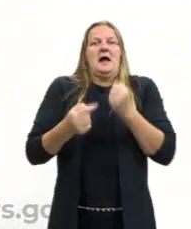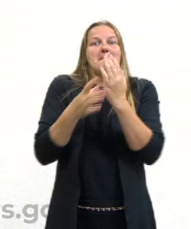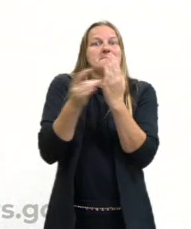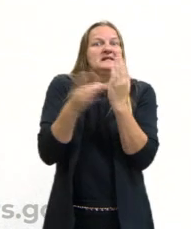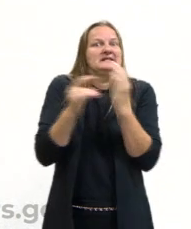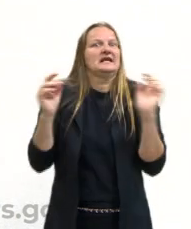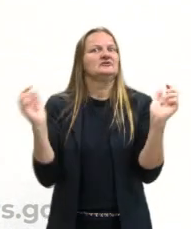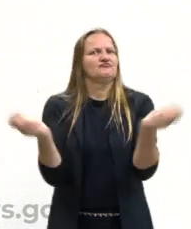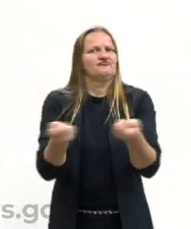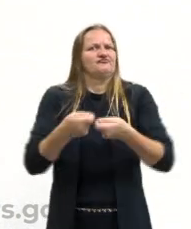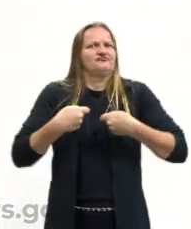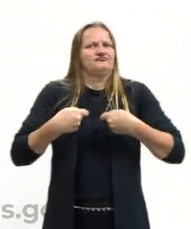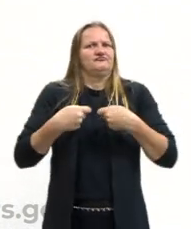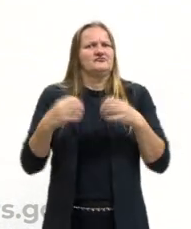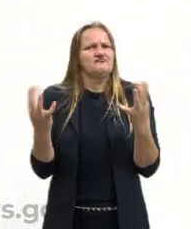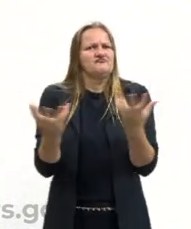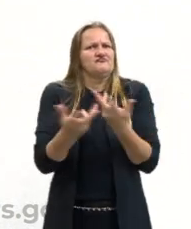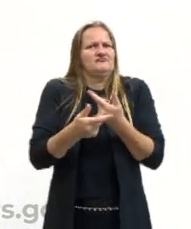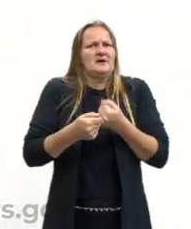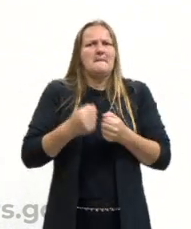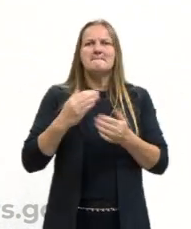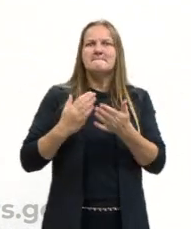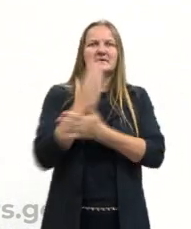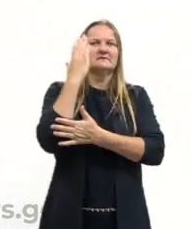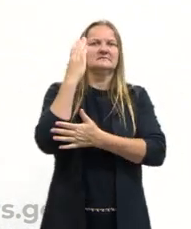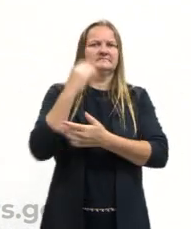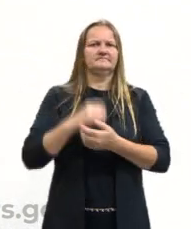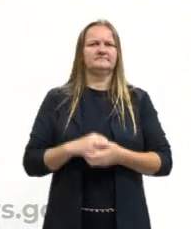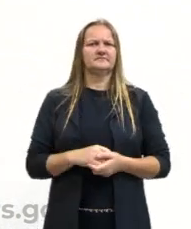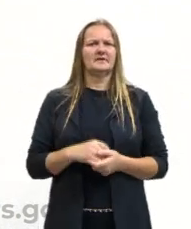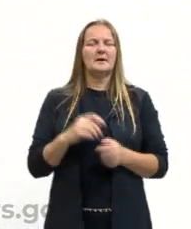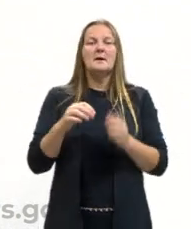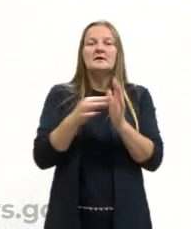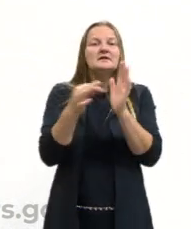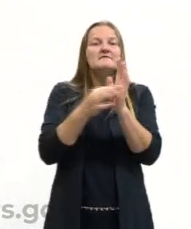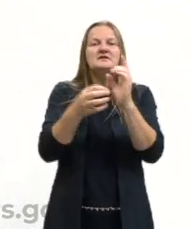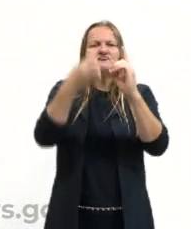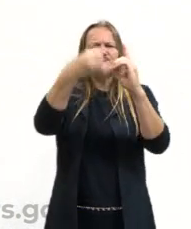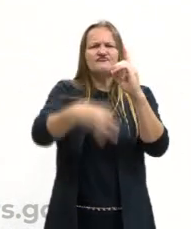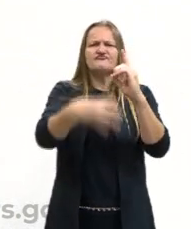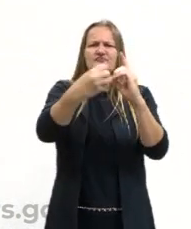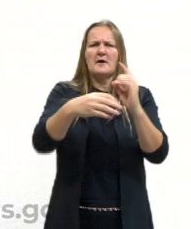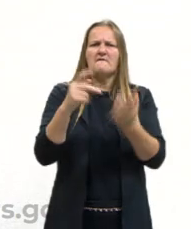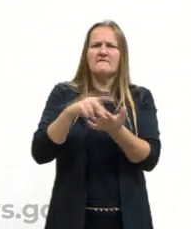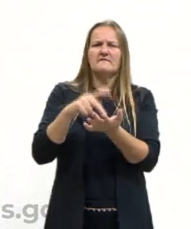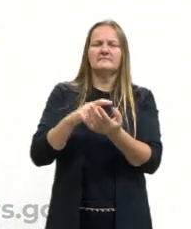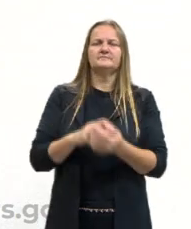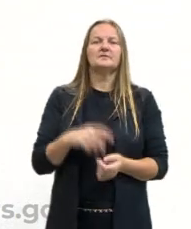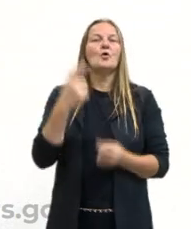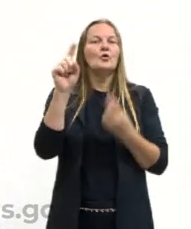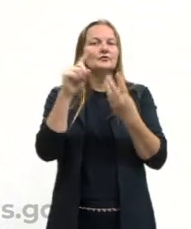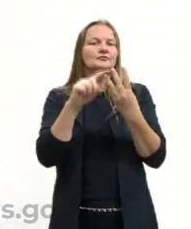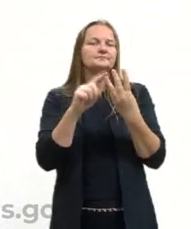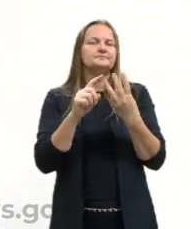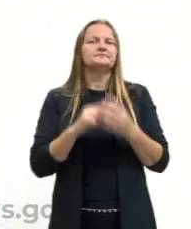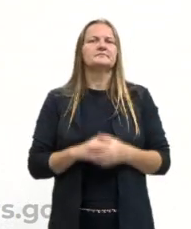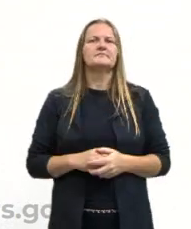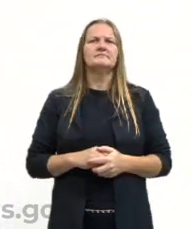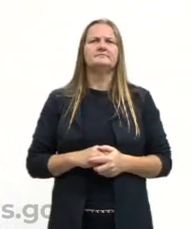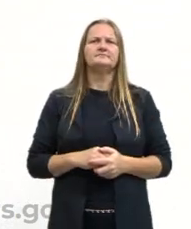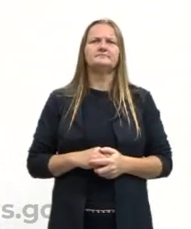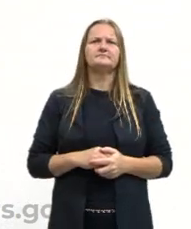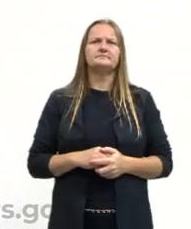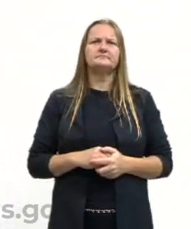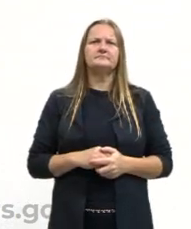e trocam Eles já estava mais voltado para definir melhor a verdade né outro camarada aqui também é o